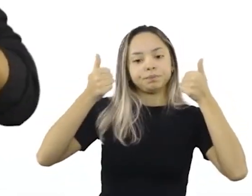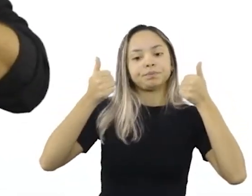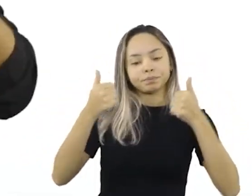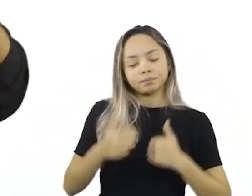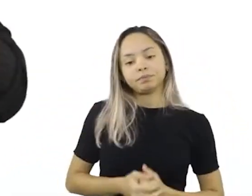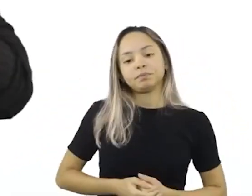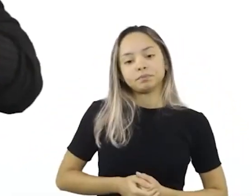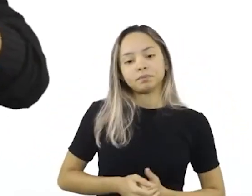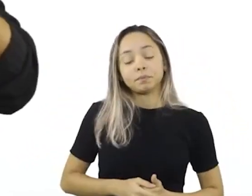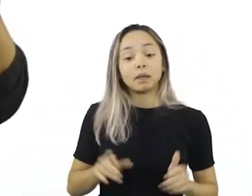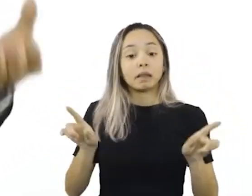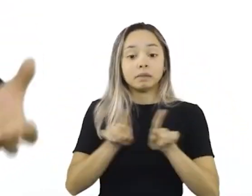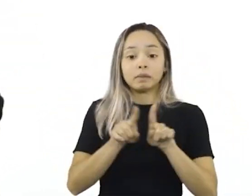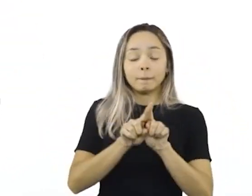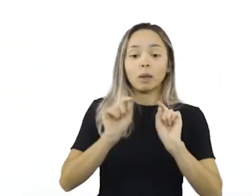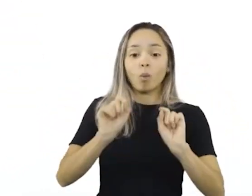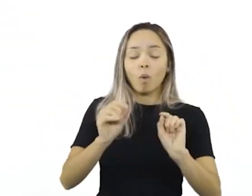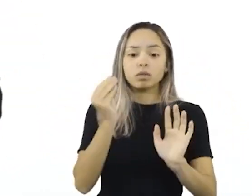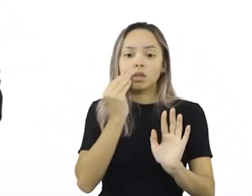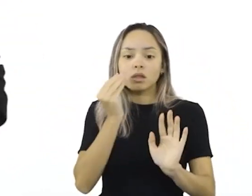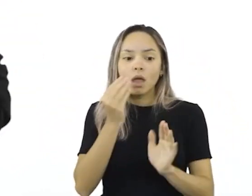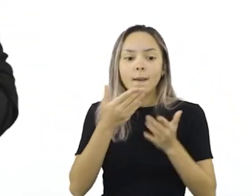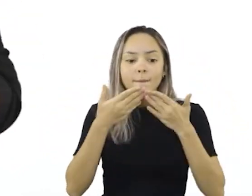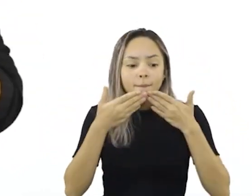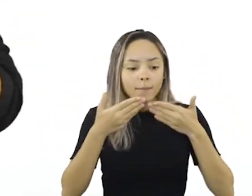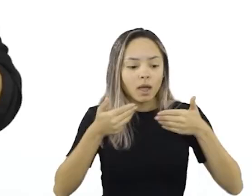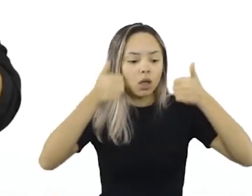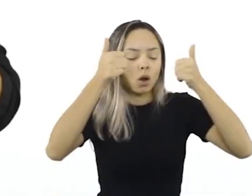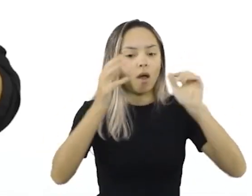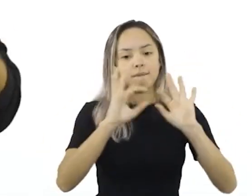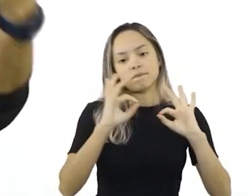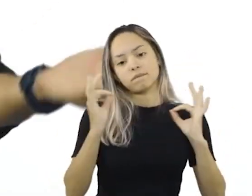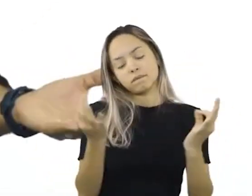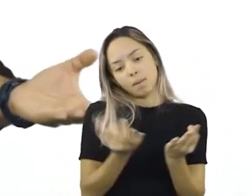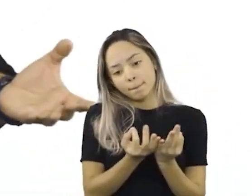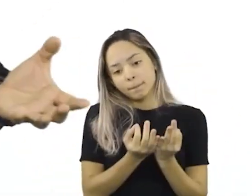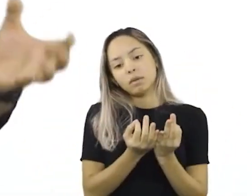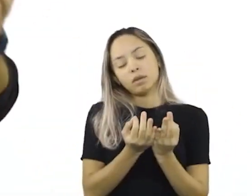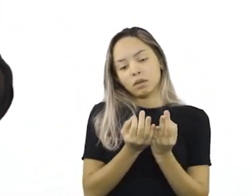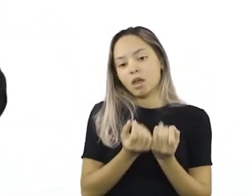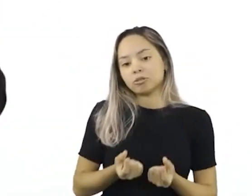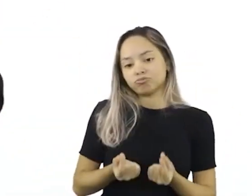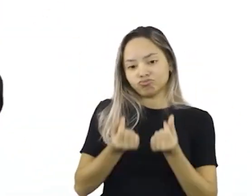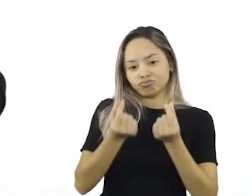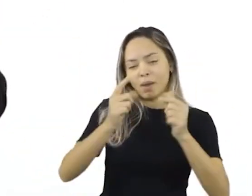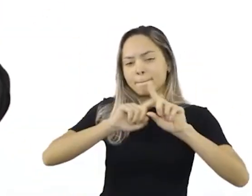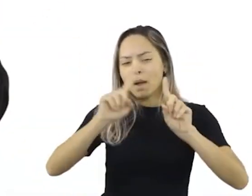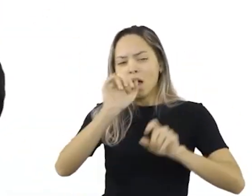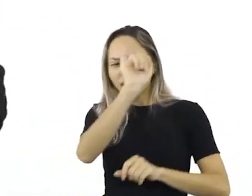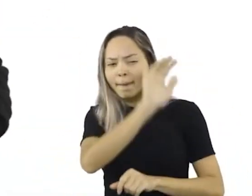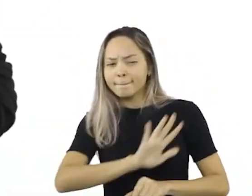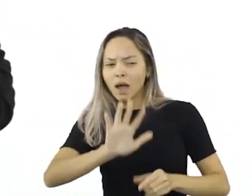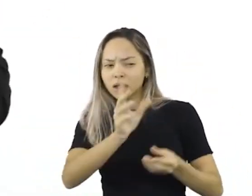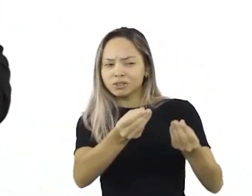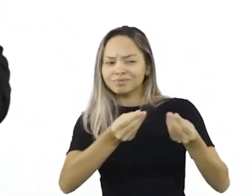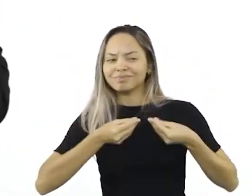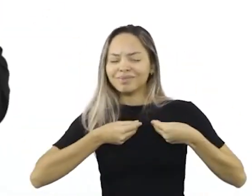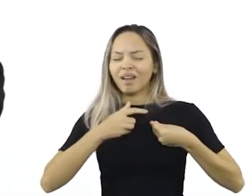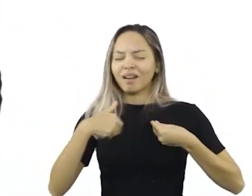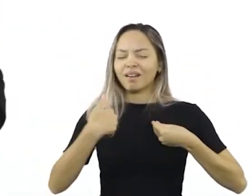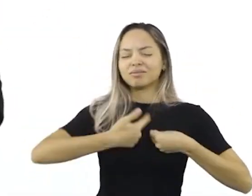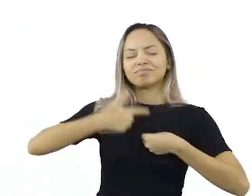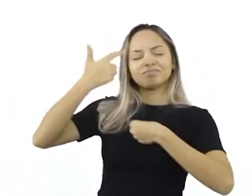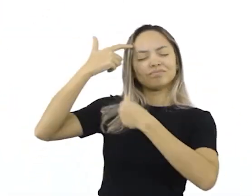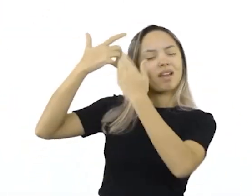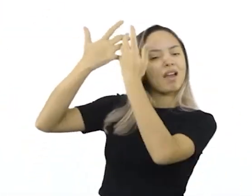de sustento, de trazer um sustento melhor para a sua família. Só que ao mesmo tempo a imagem ela faz a gente refletir sobre